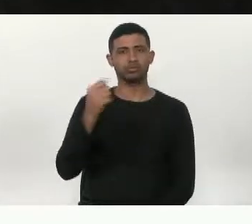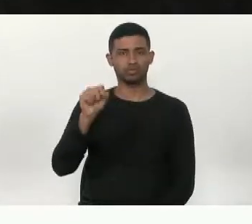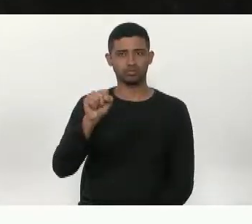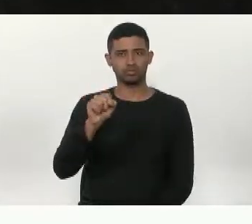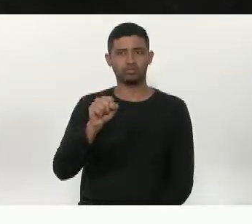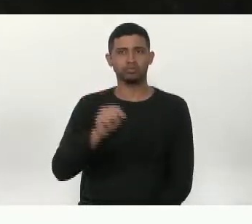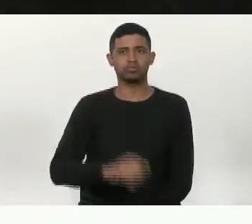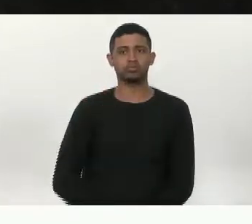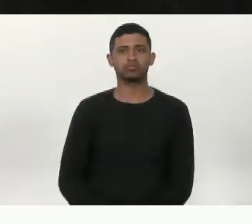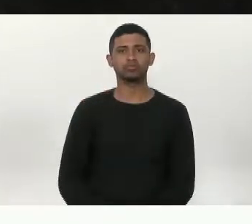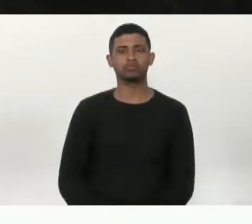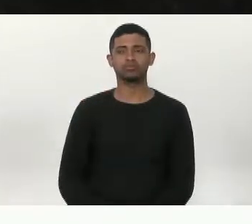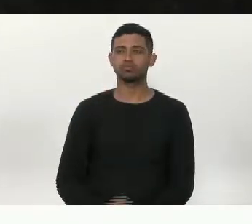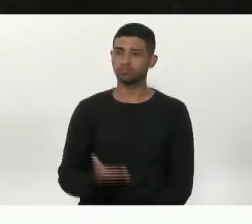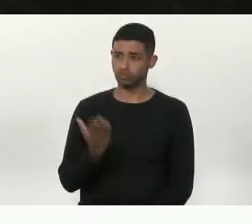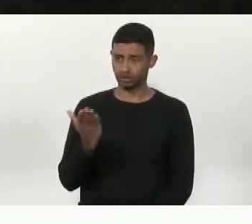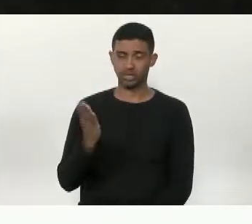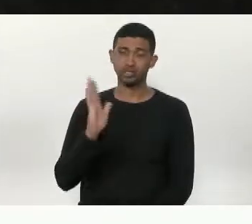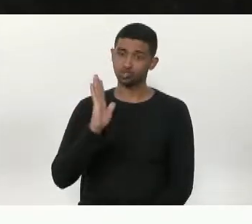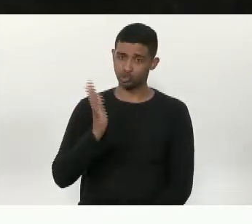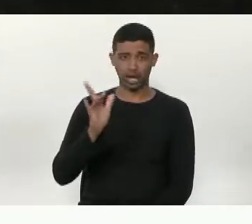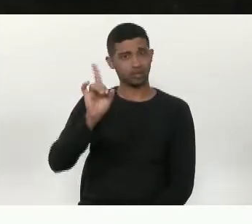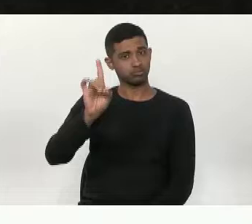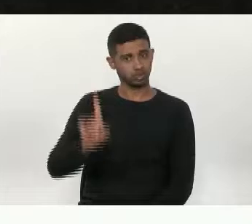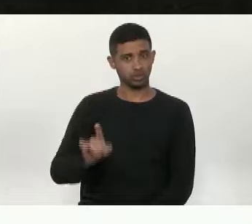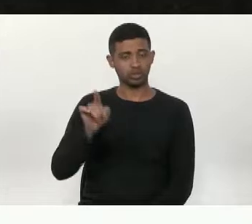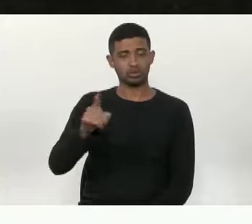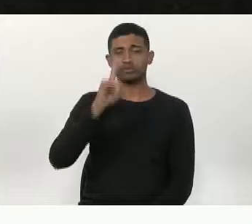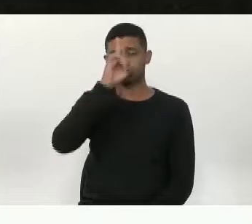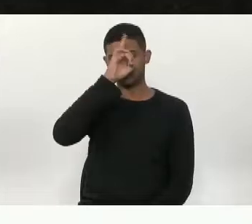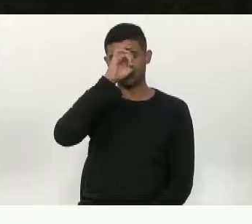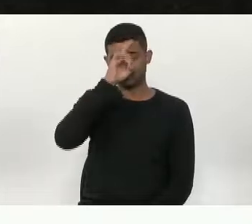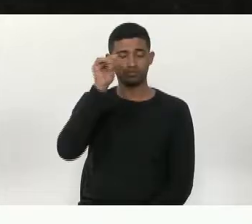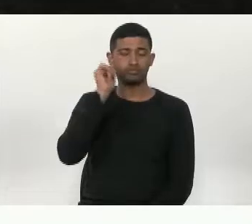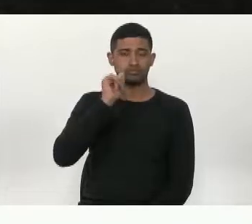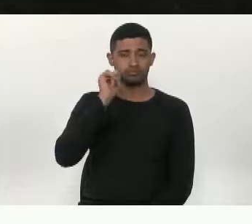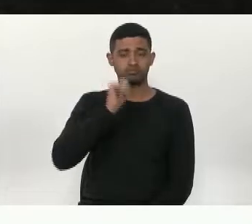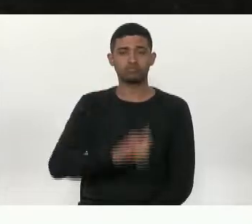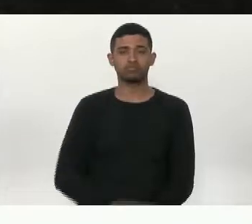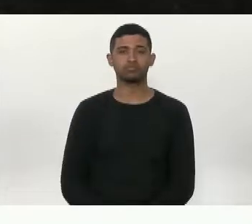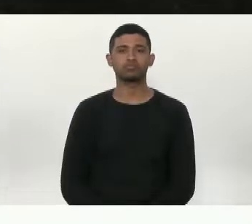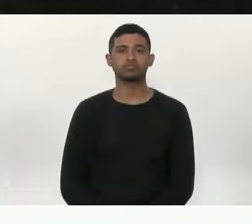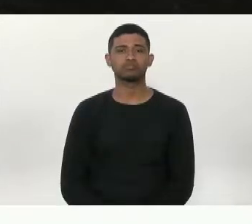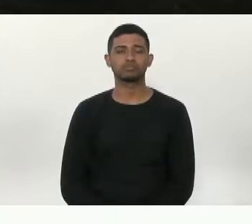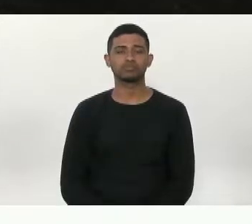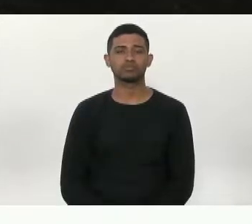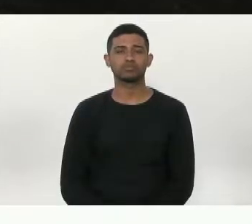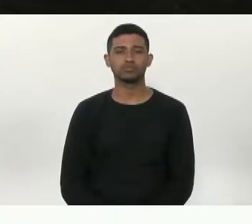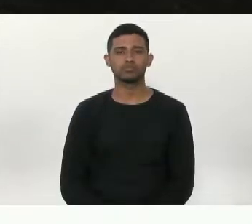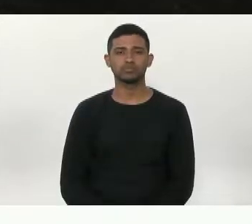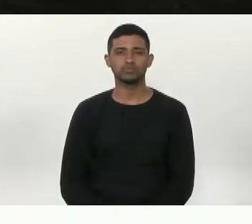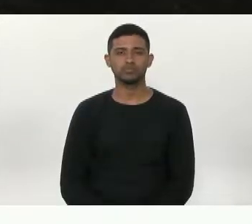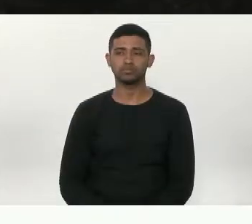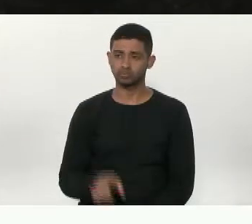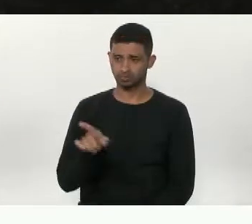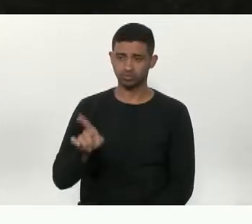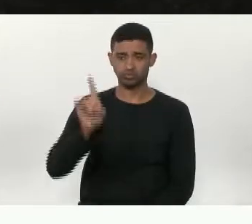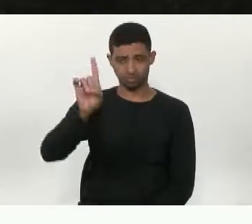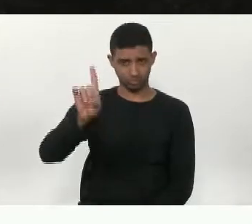Salvo engano, o senhor já era diretor da unidade nesse período. O senhor, na condição